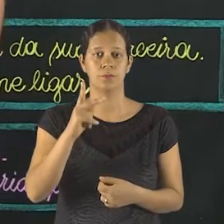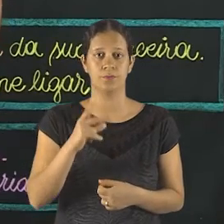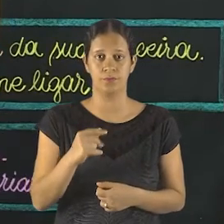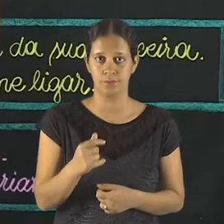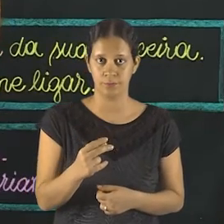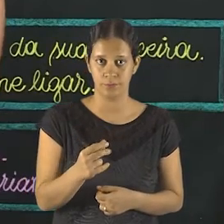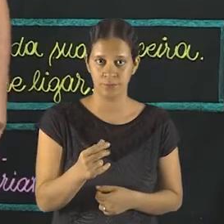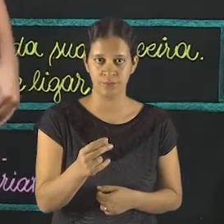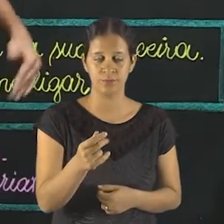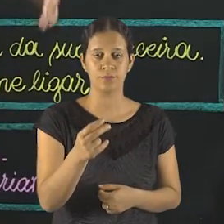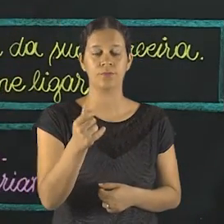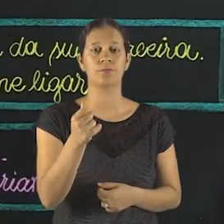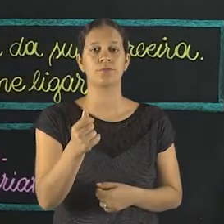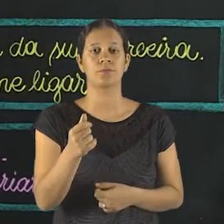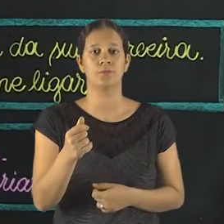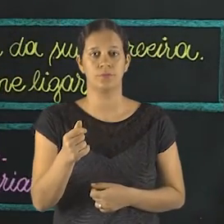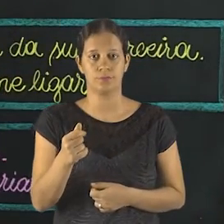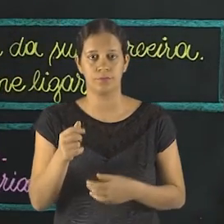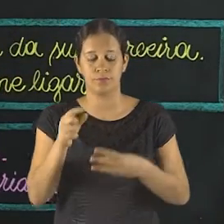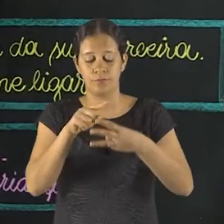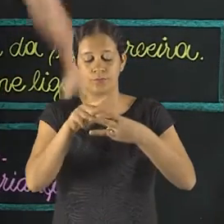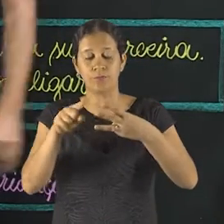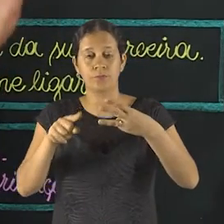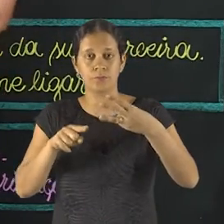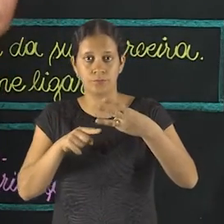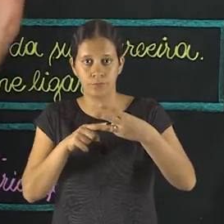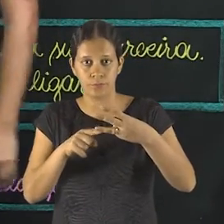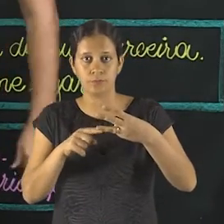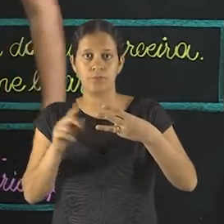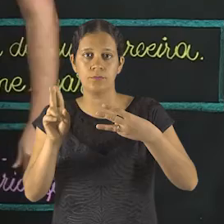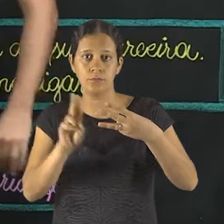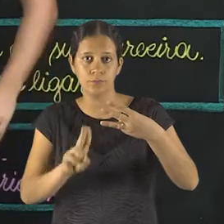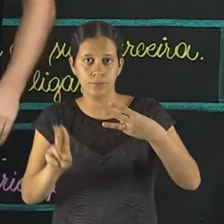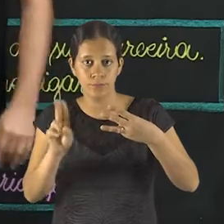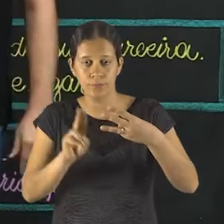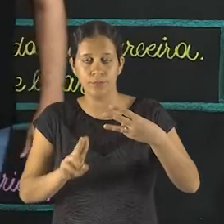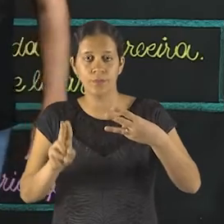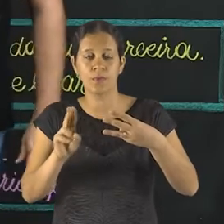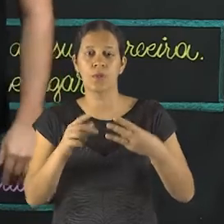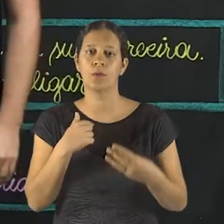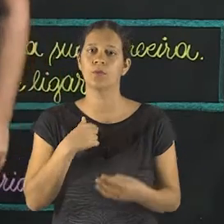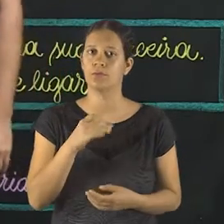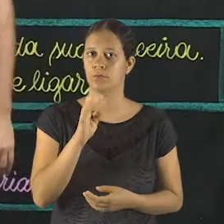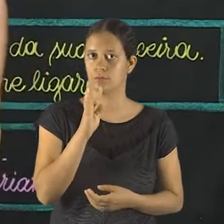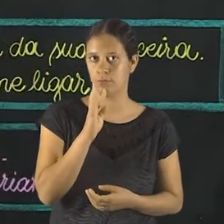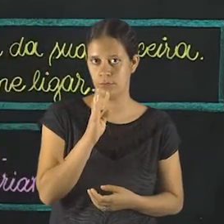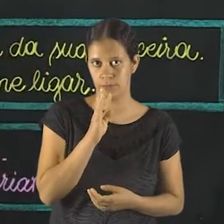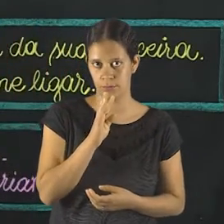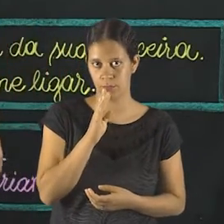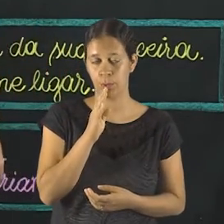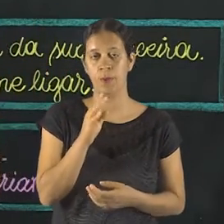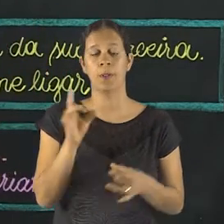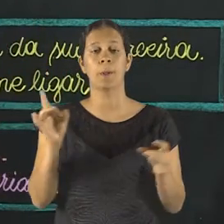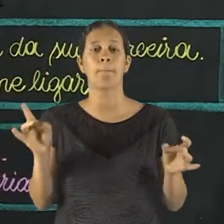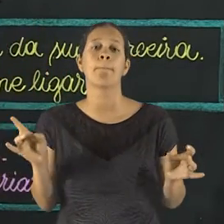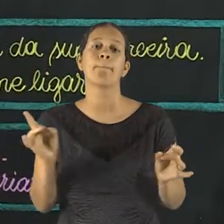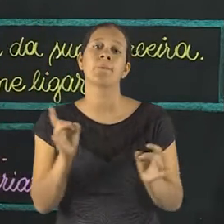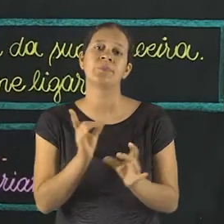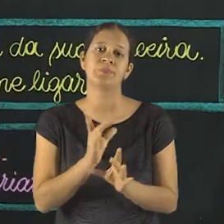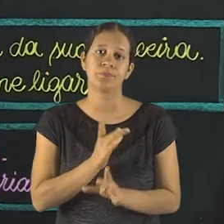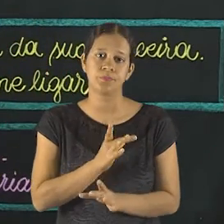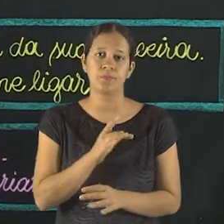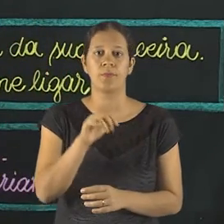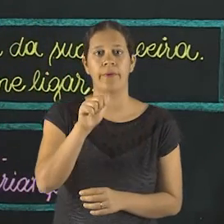infinitiva, ou seja, está utilizando uma das formas nominais. Eu reconheço o infinitivo pelas